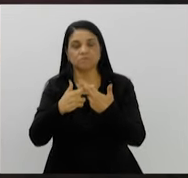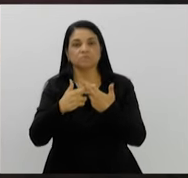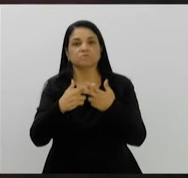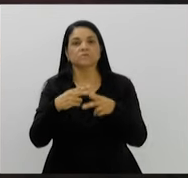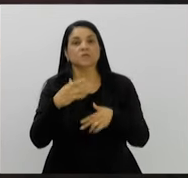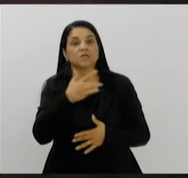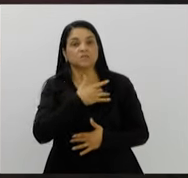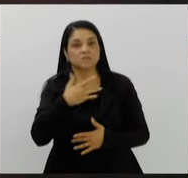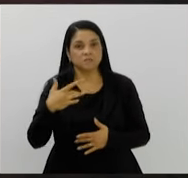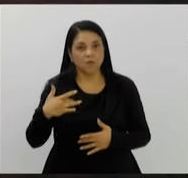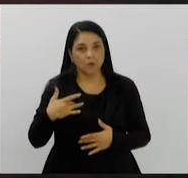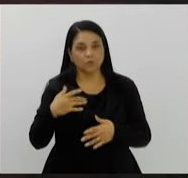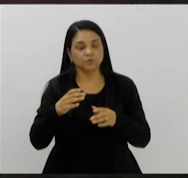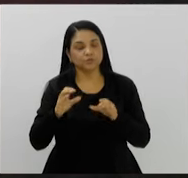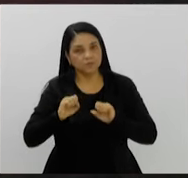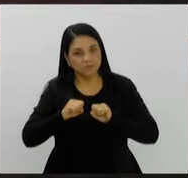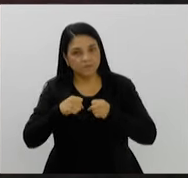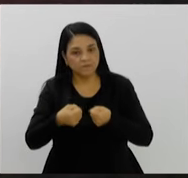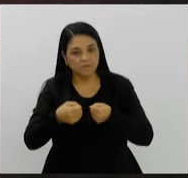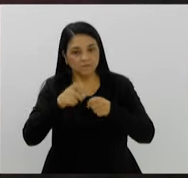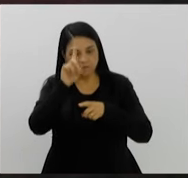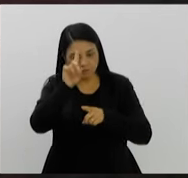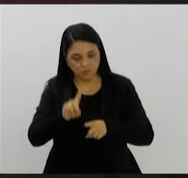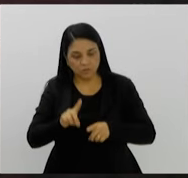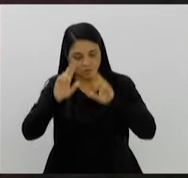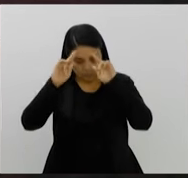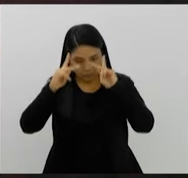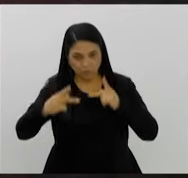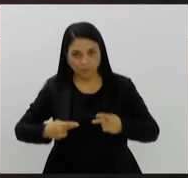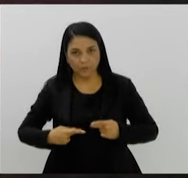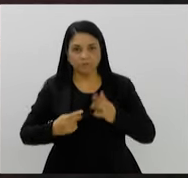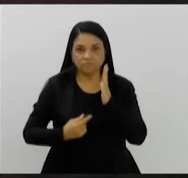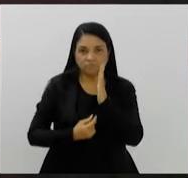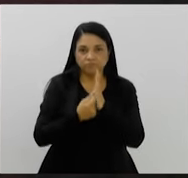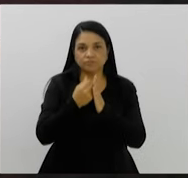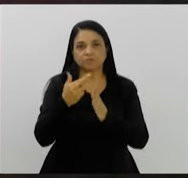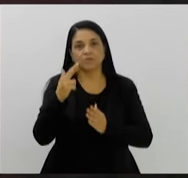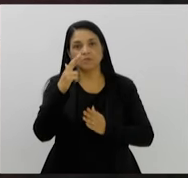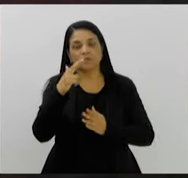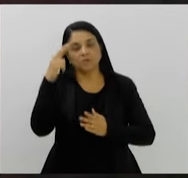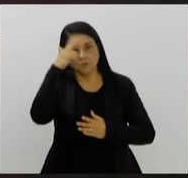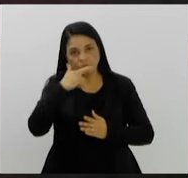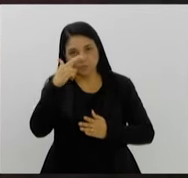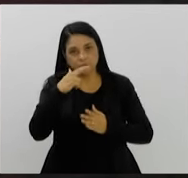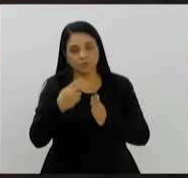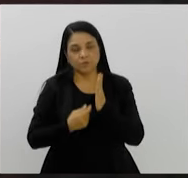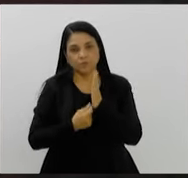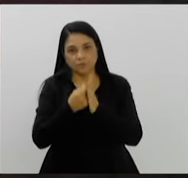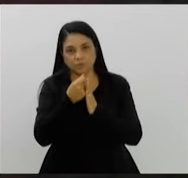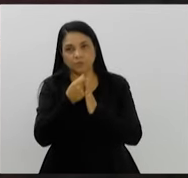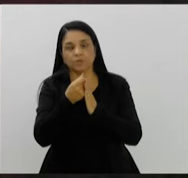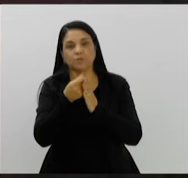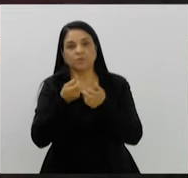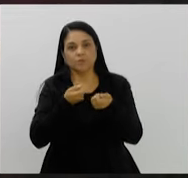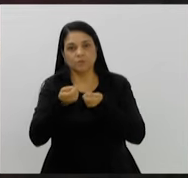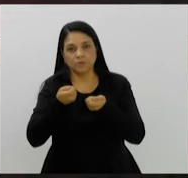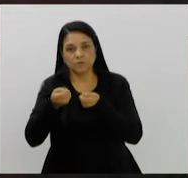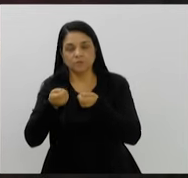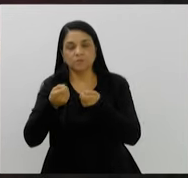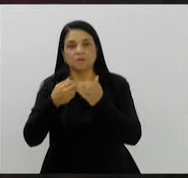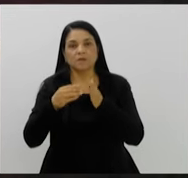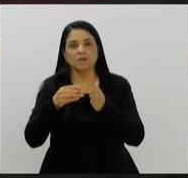saúde de defesa dos Direitos Humanos cidadania e de orçamento Finanças fiscalização Fin séri controle às emendas de